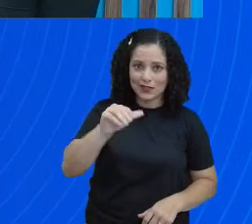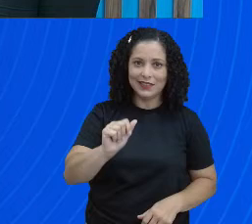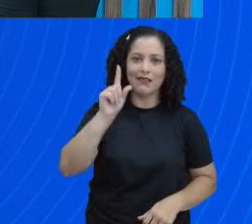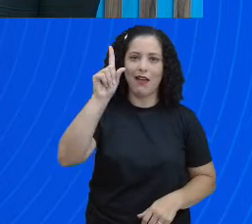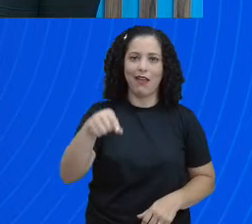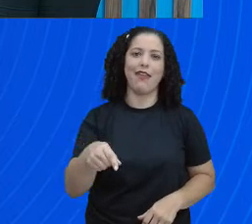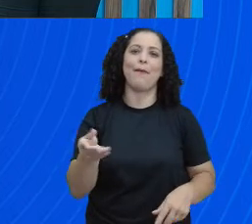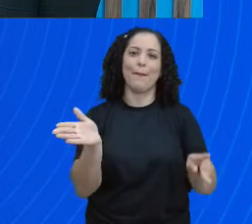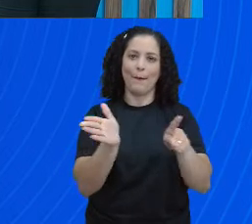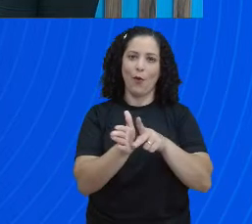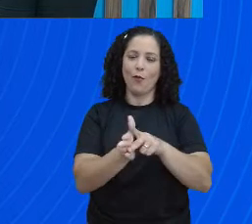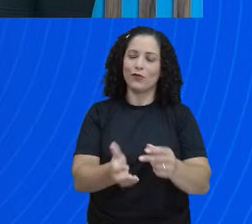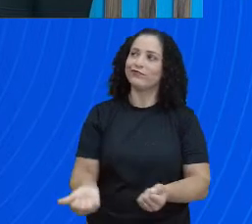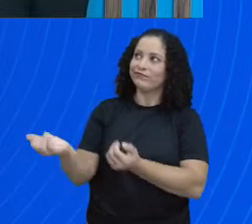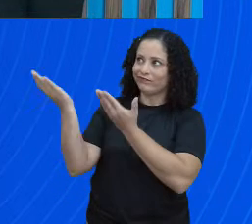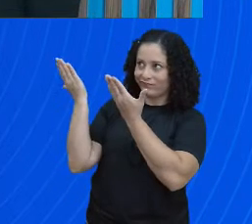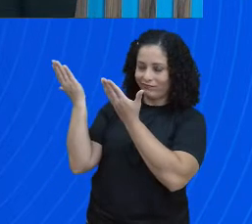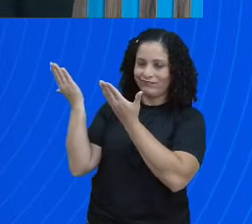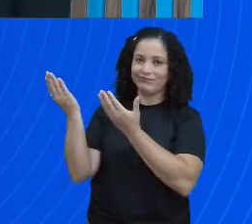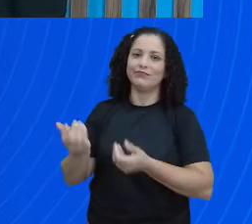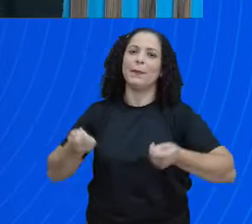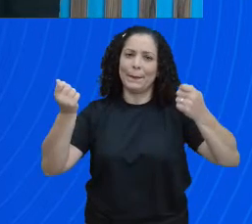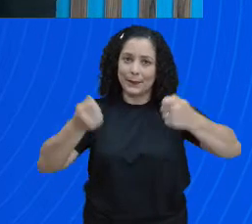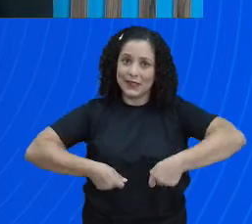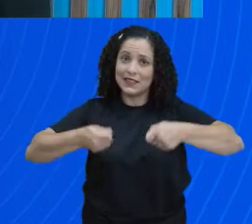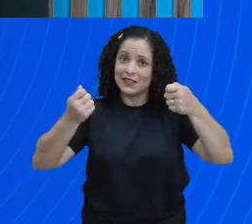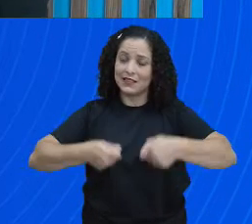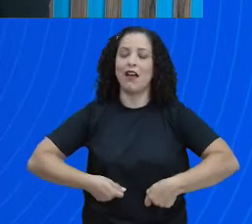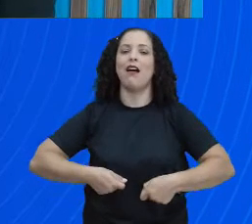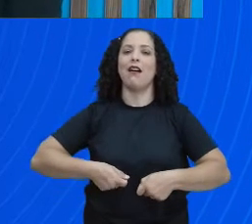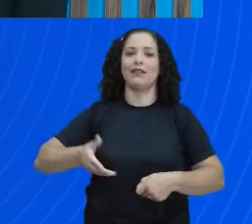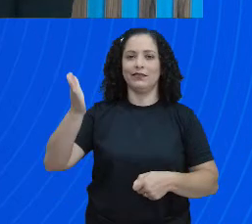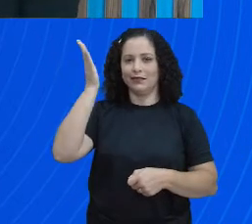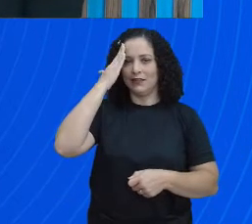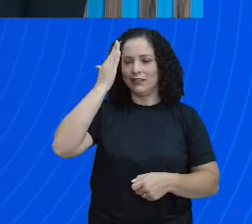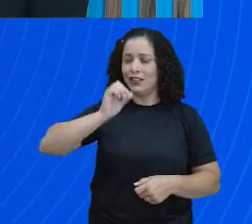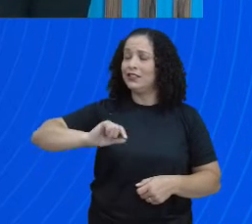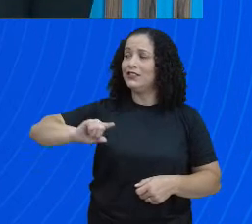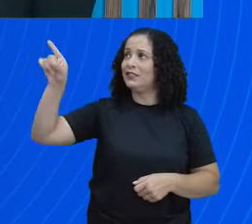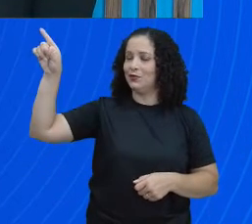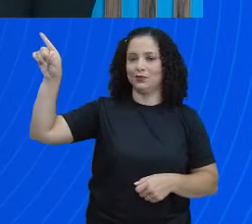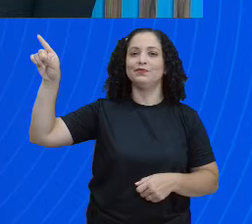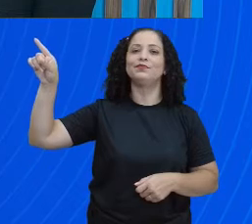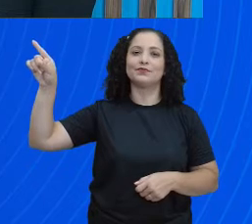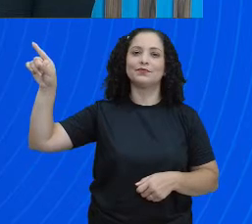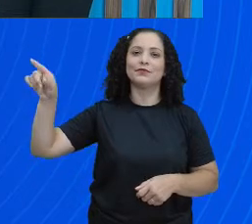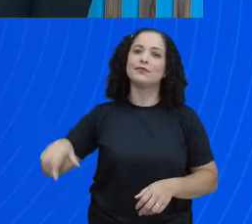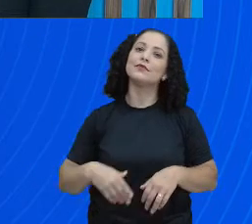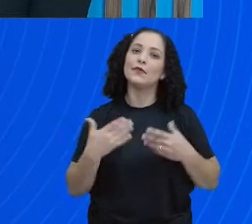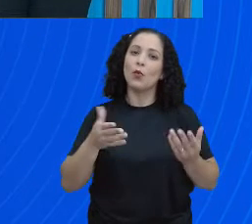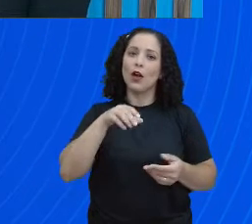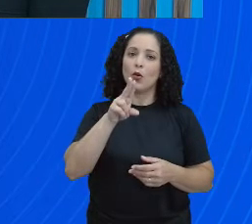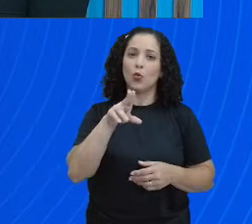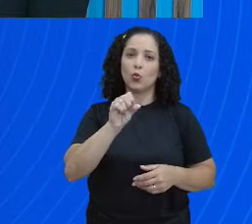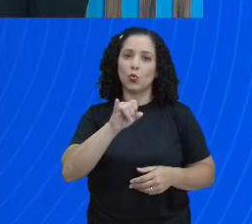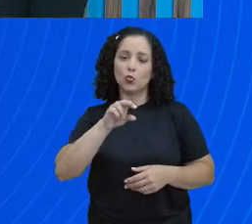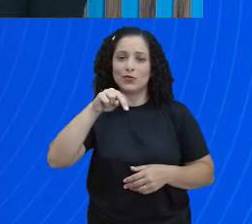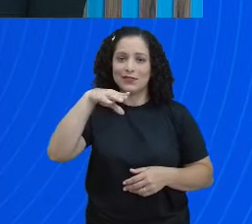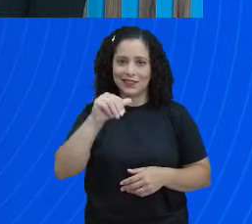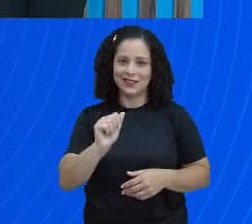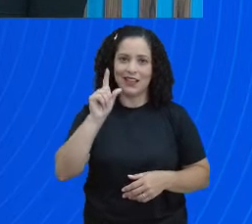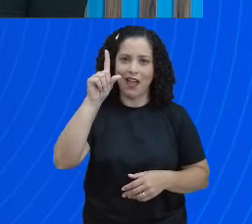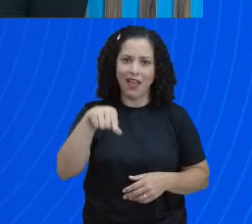tá? Então, não tem nenhum mistério. A usina nuclear, ela funciona de